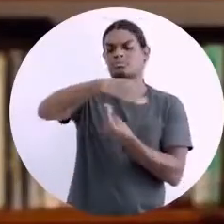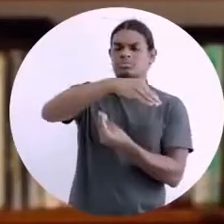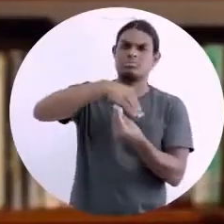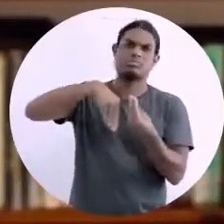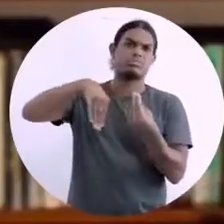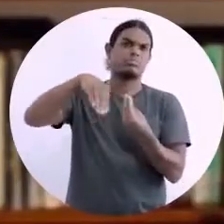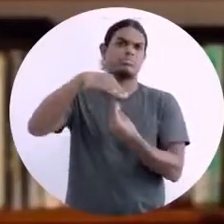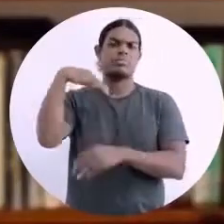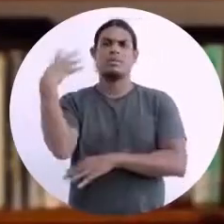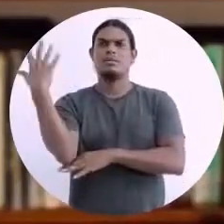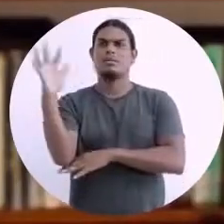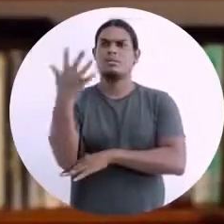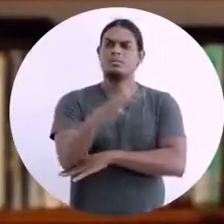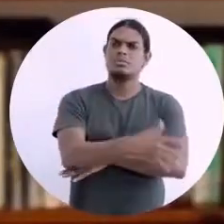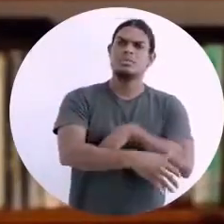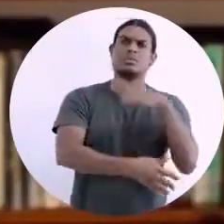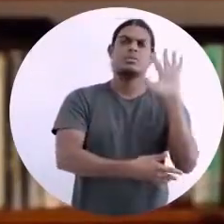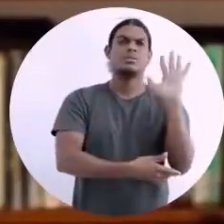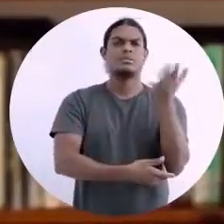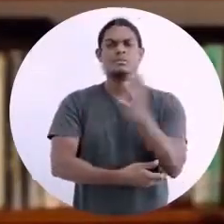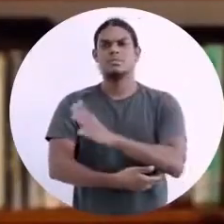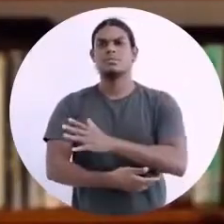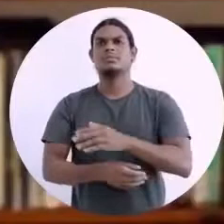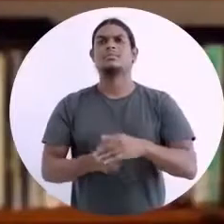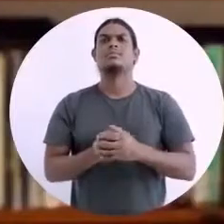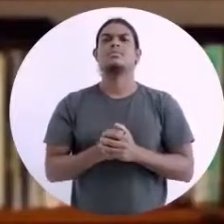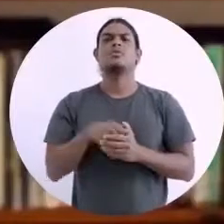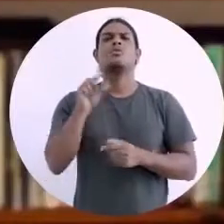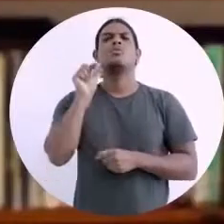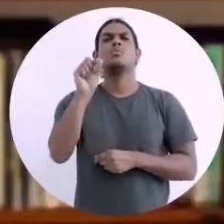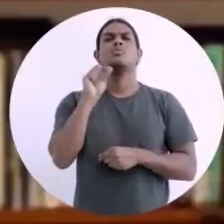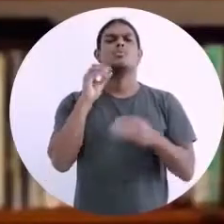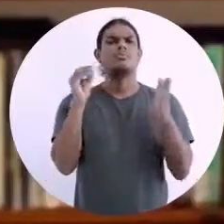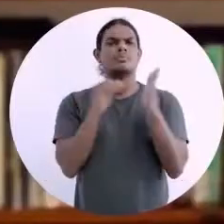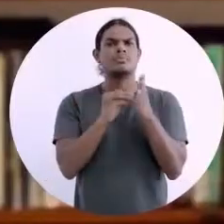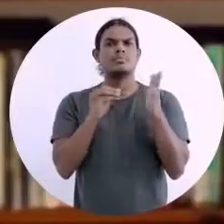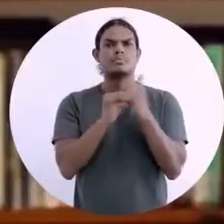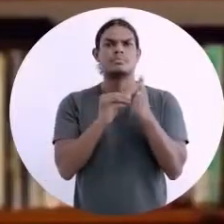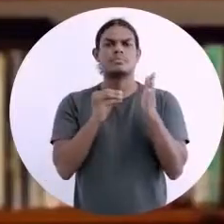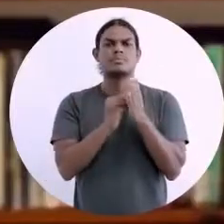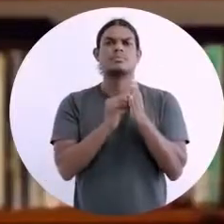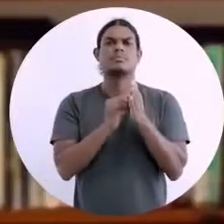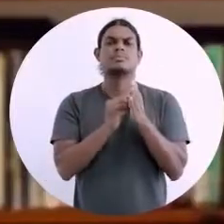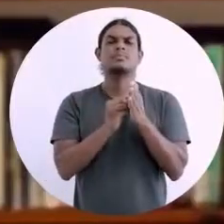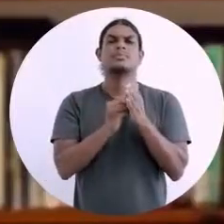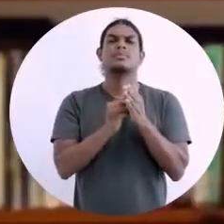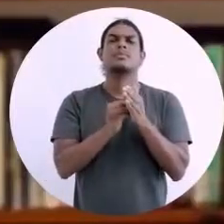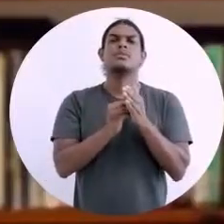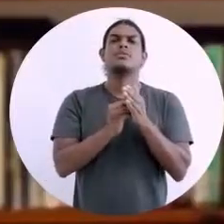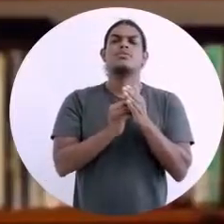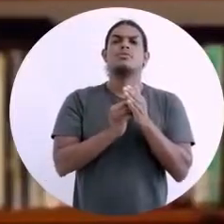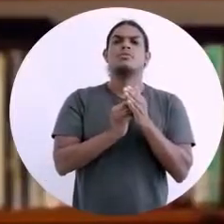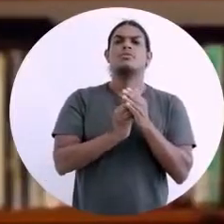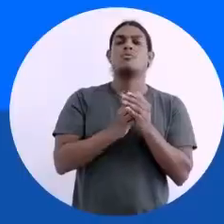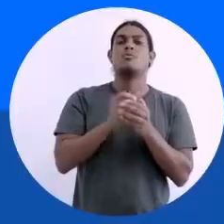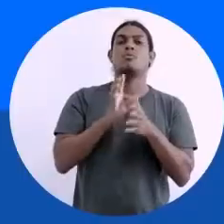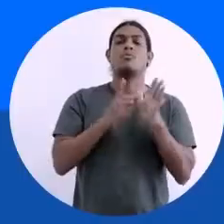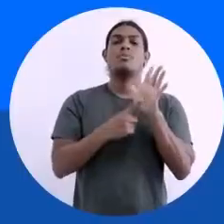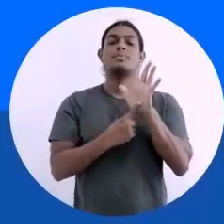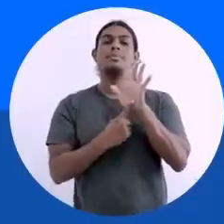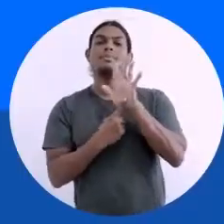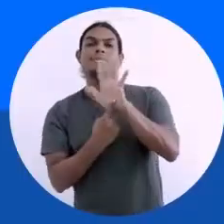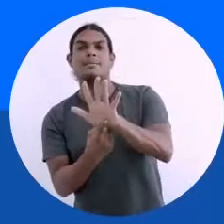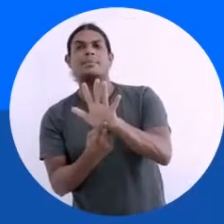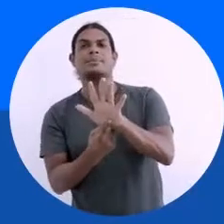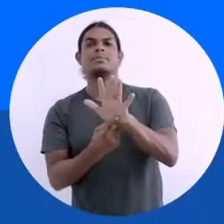ciências aplicadas, já conhece a tecnologia. O que falta? Falta o homem se manifestar por meio da arte.